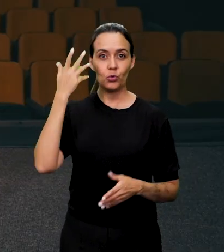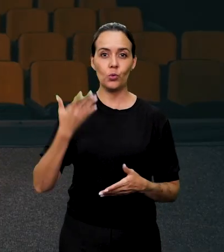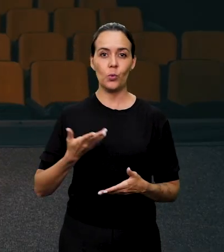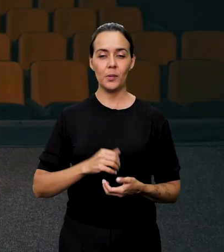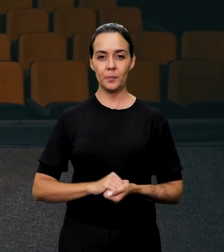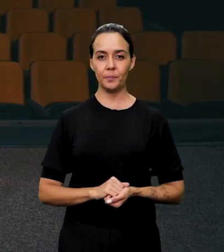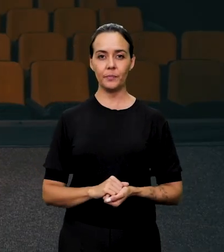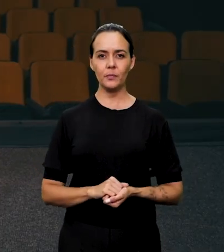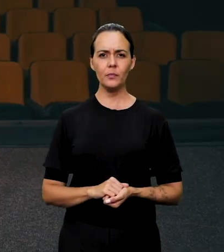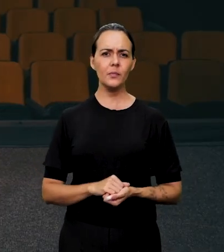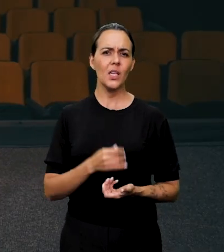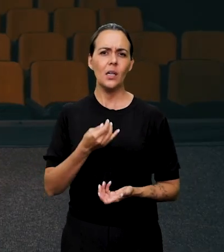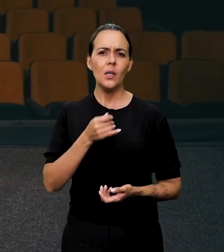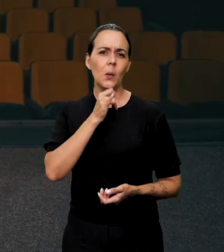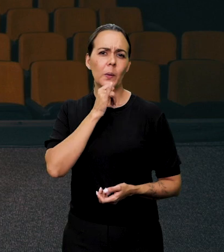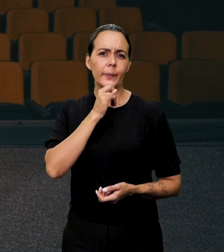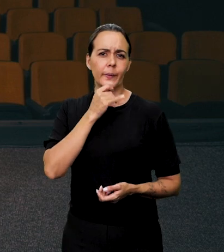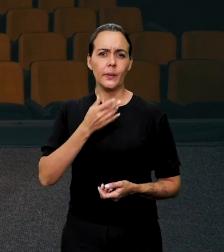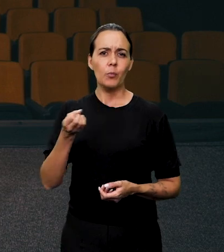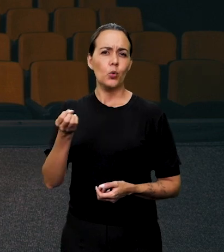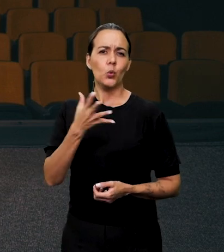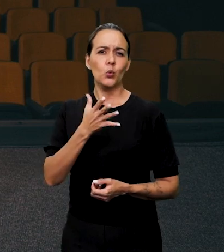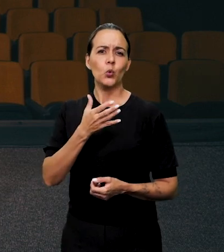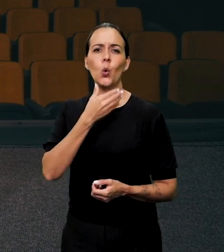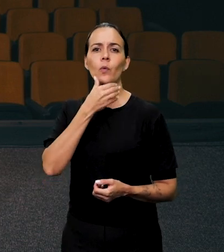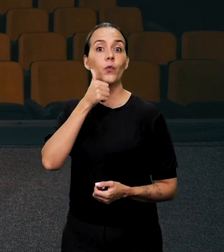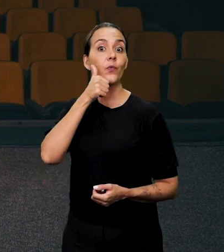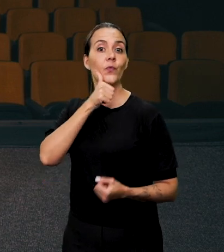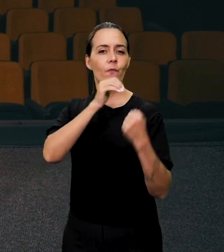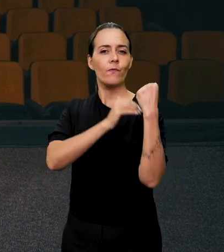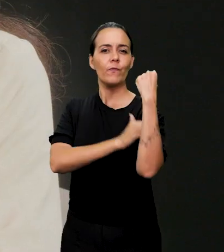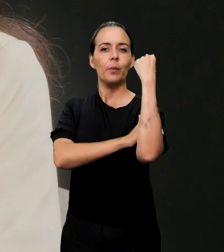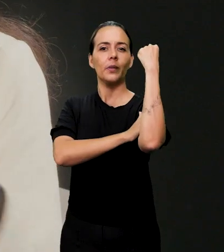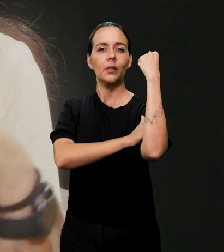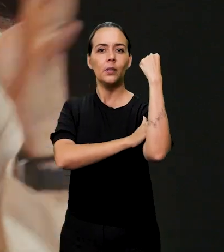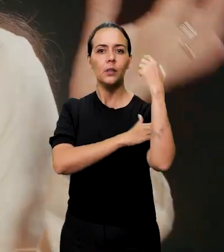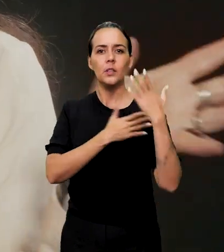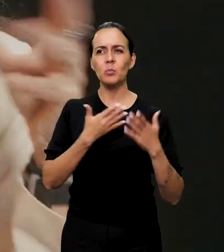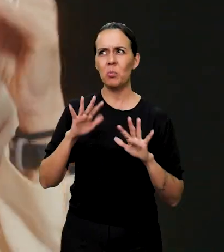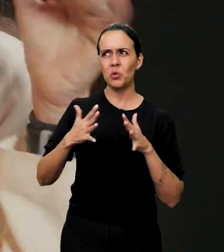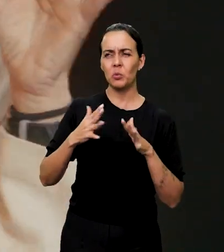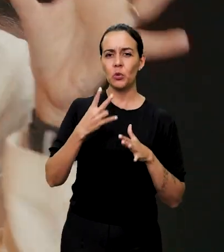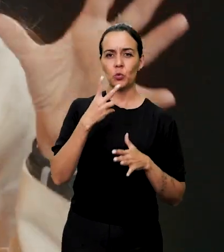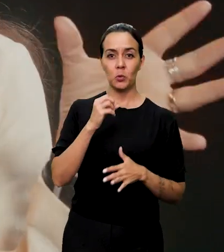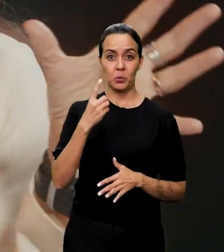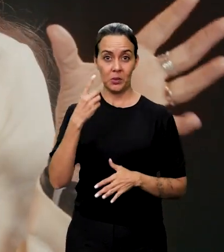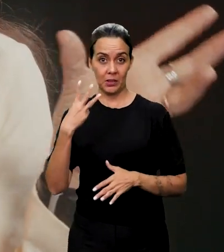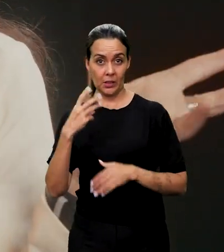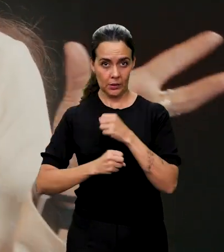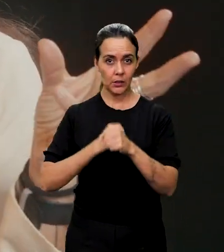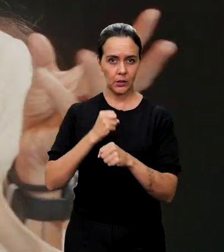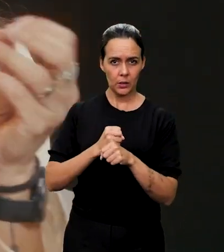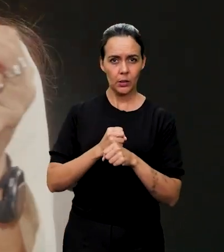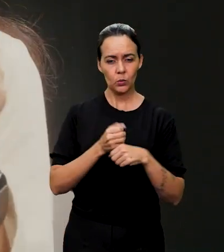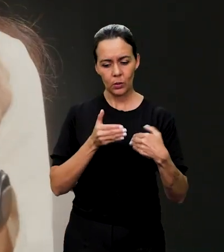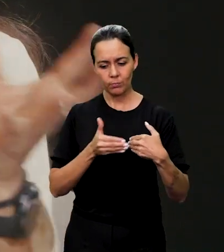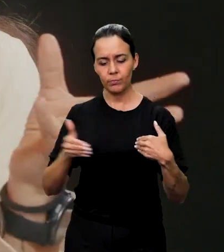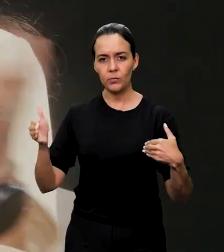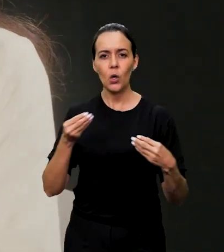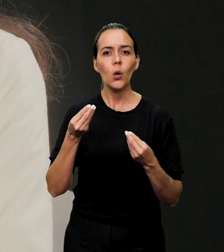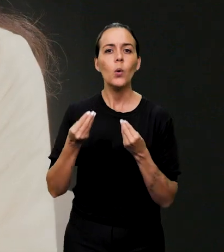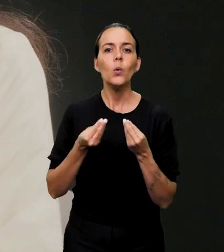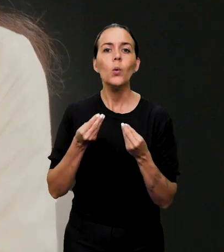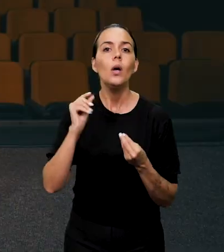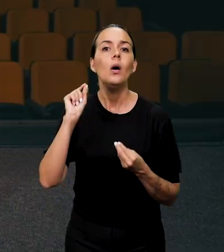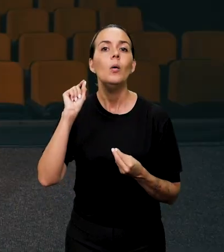se você acha que esse novo feminismo, esse feminismo contemporâneo, essa nova onda que veio lá desde 2013, mais ou menos, assim,